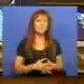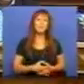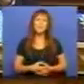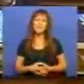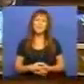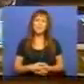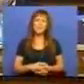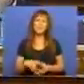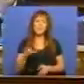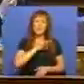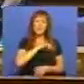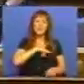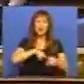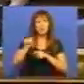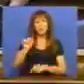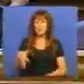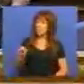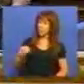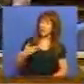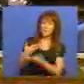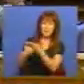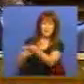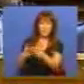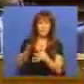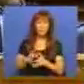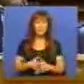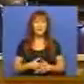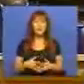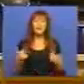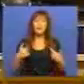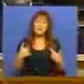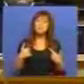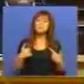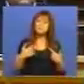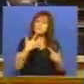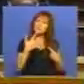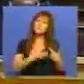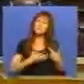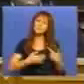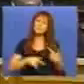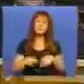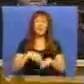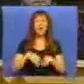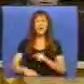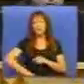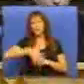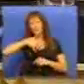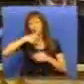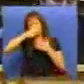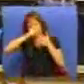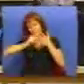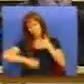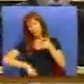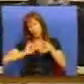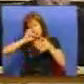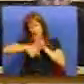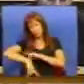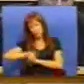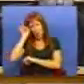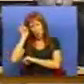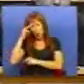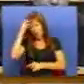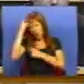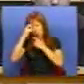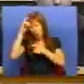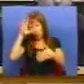Senhores deputados do PSD, eu creio que fazer uma intervenção de fundo, de